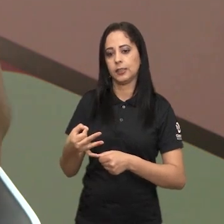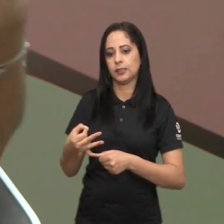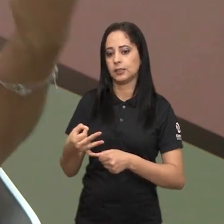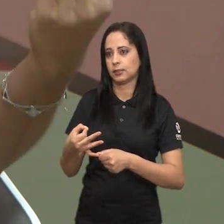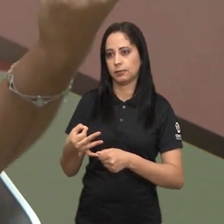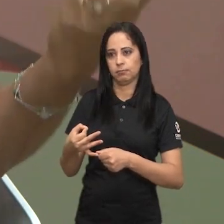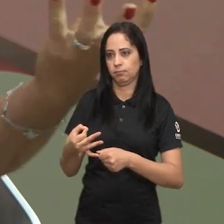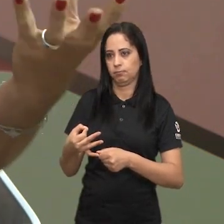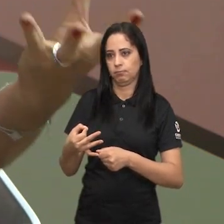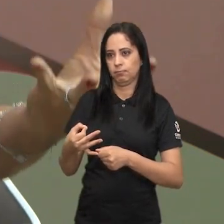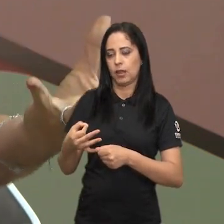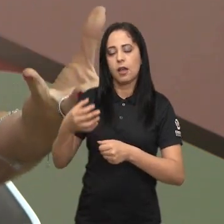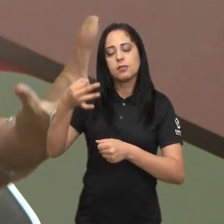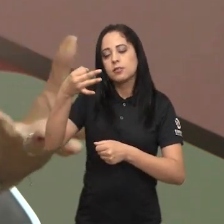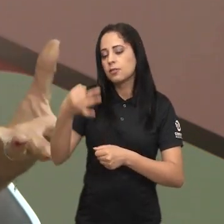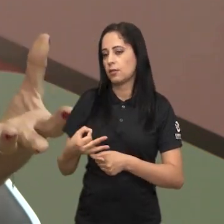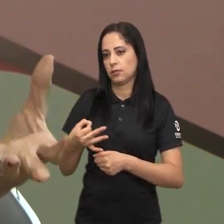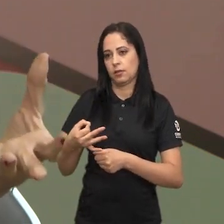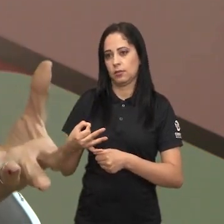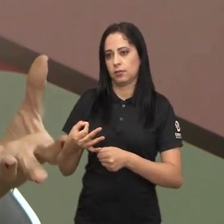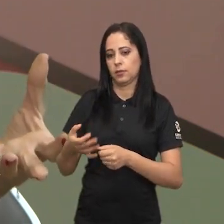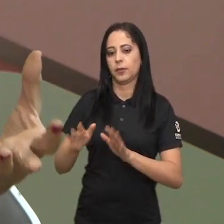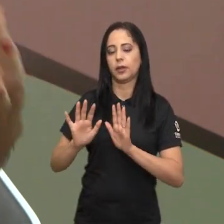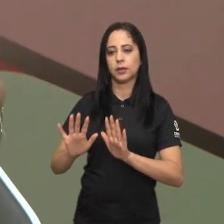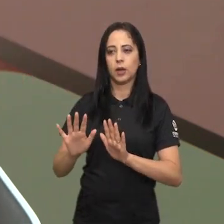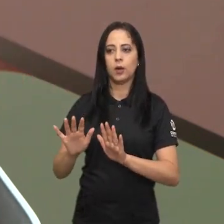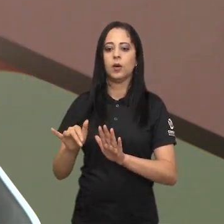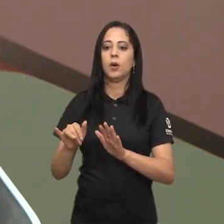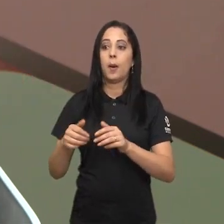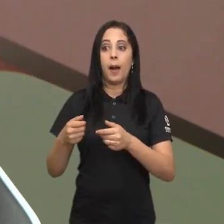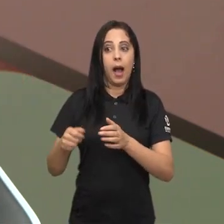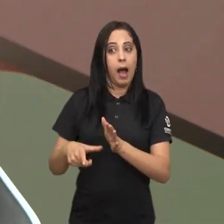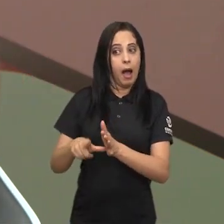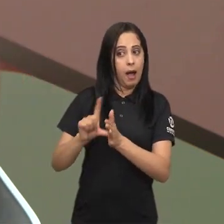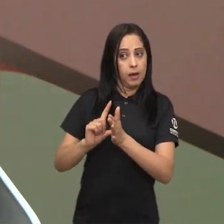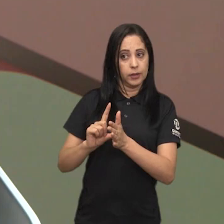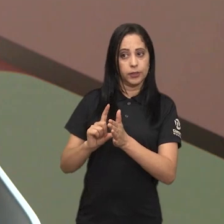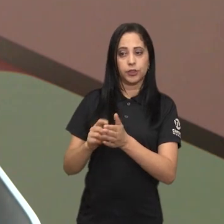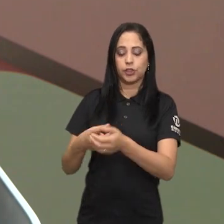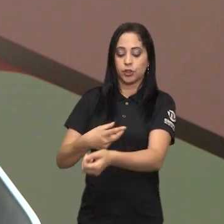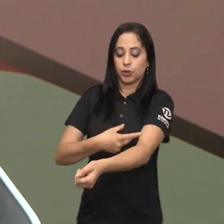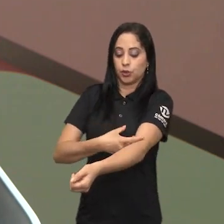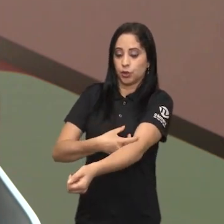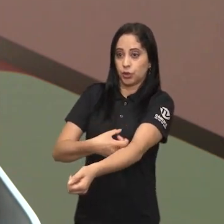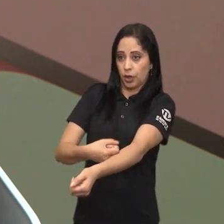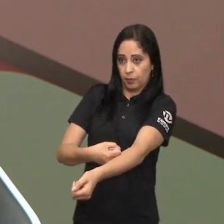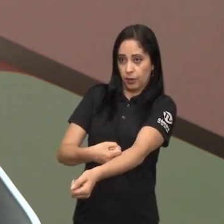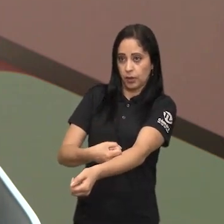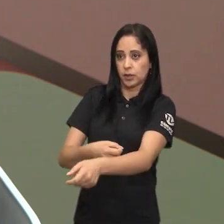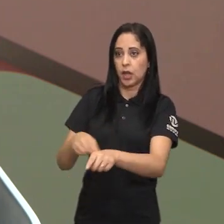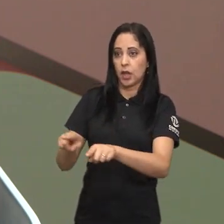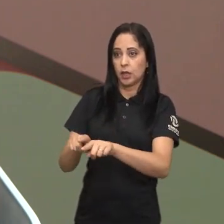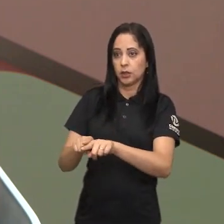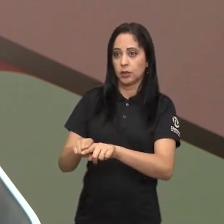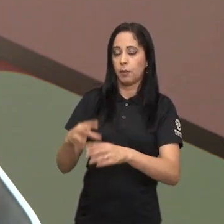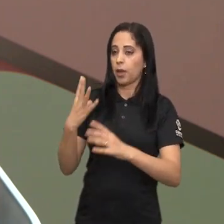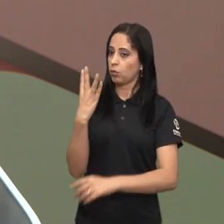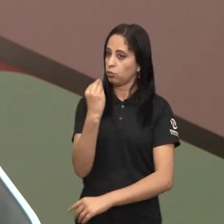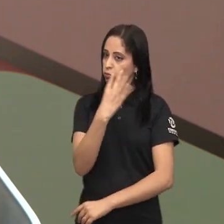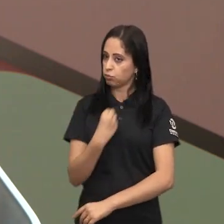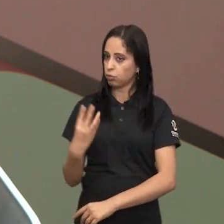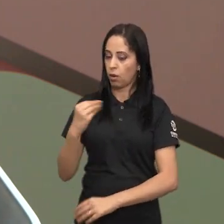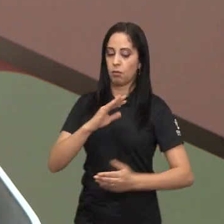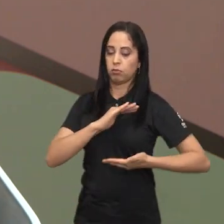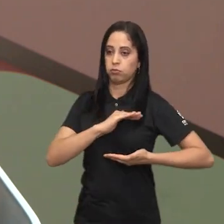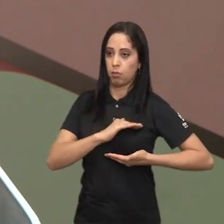de que não tem nada alterado no organismo dessa mulher. Então, se faz uns exames de sangue e exames de imagem, que